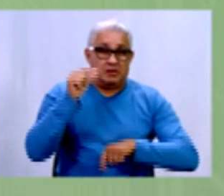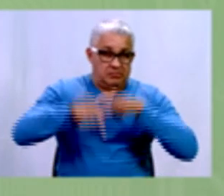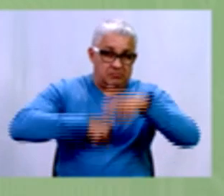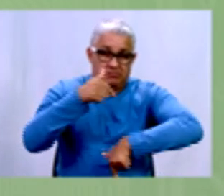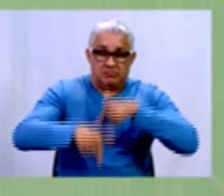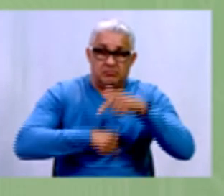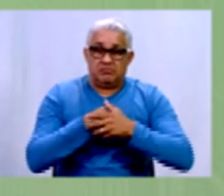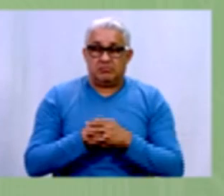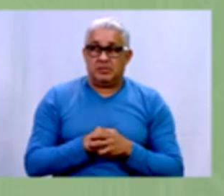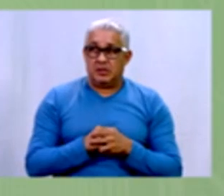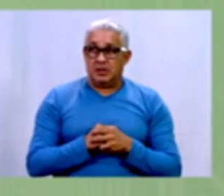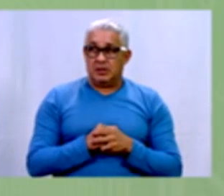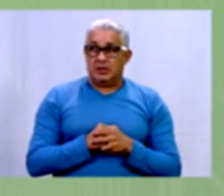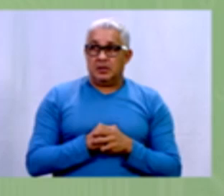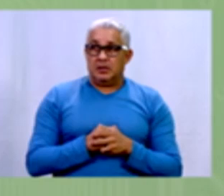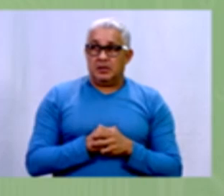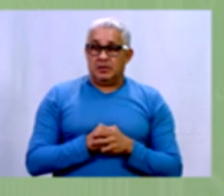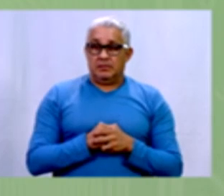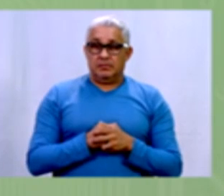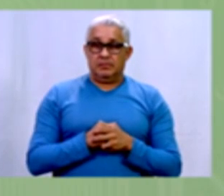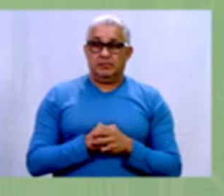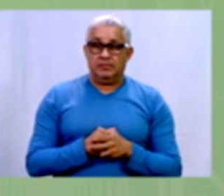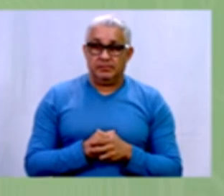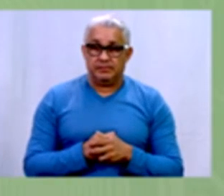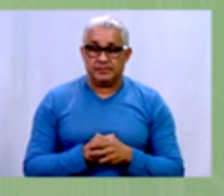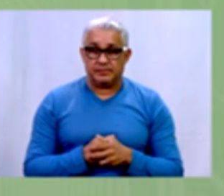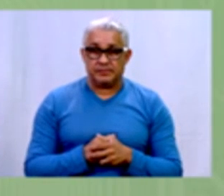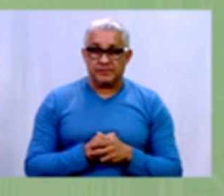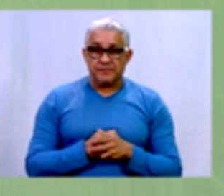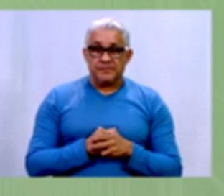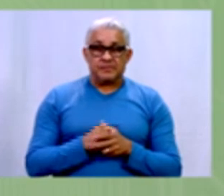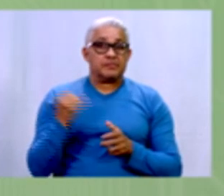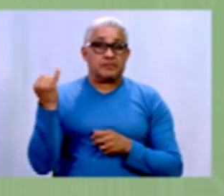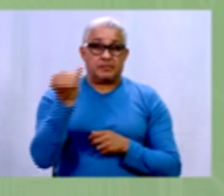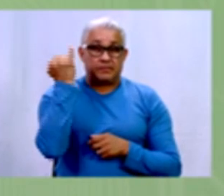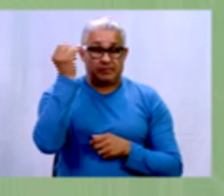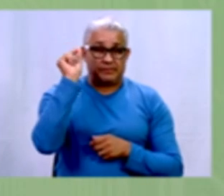Então, o ideal, segundo